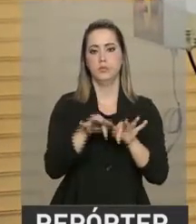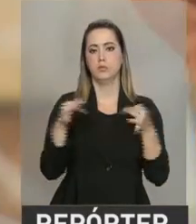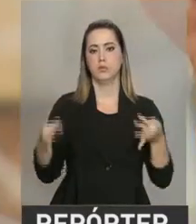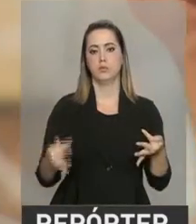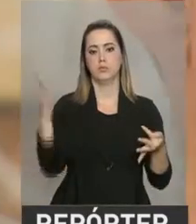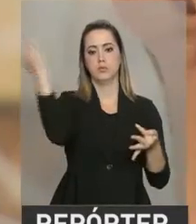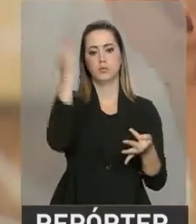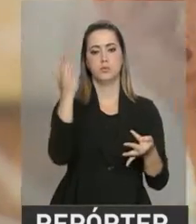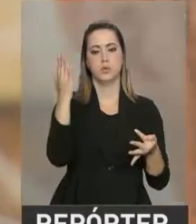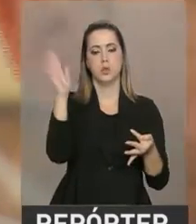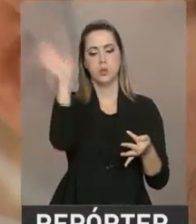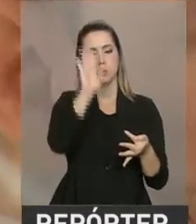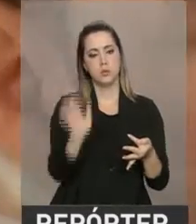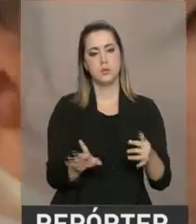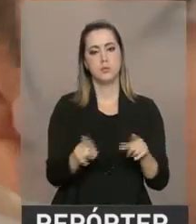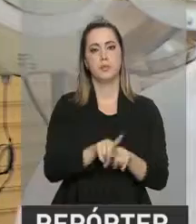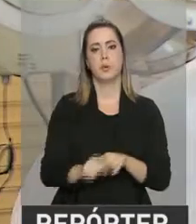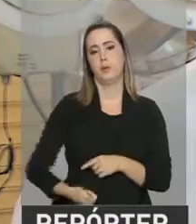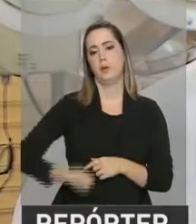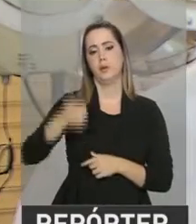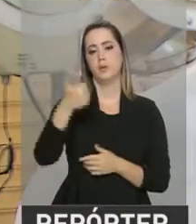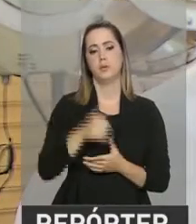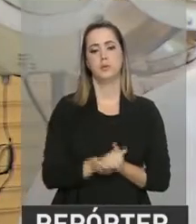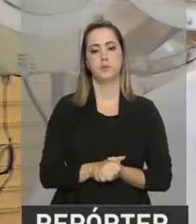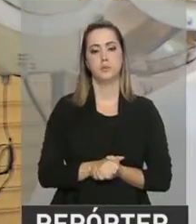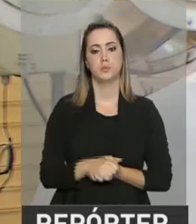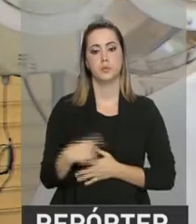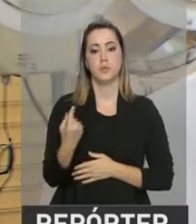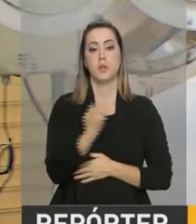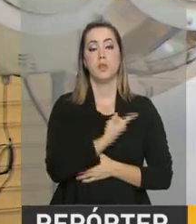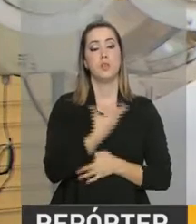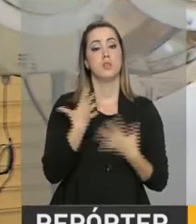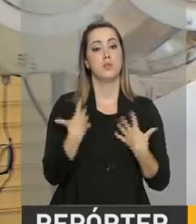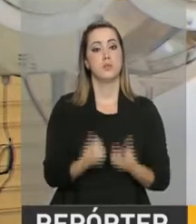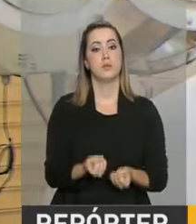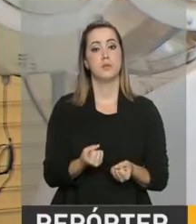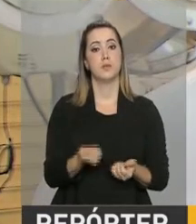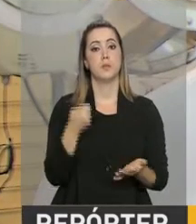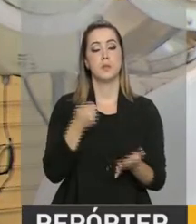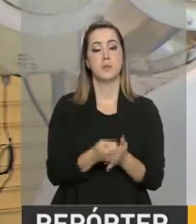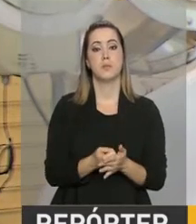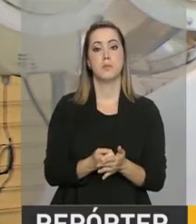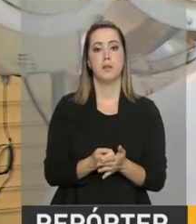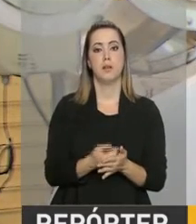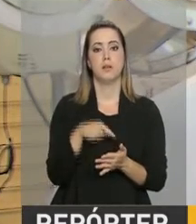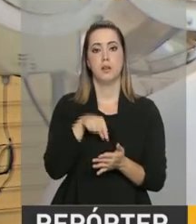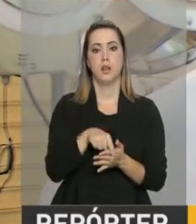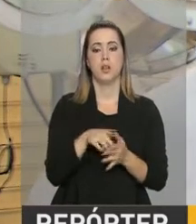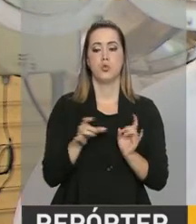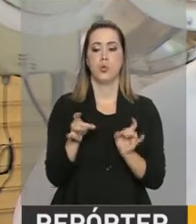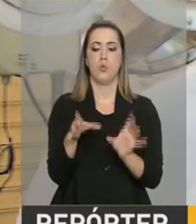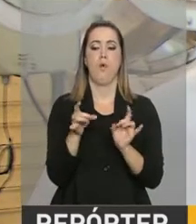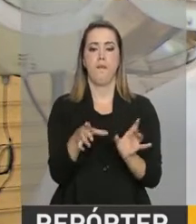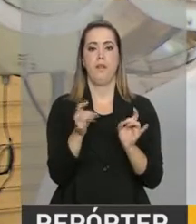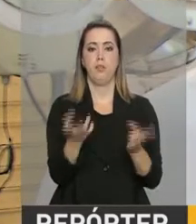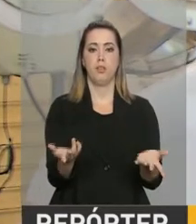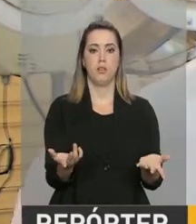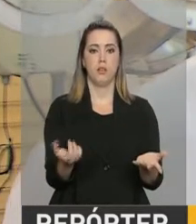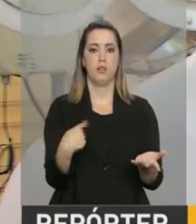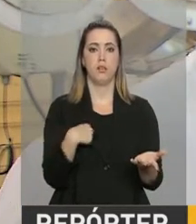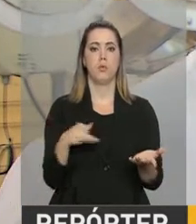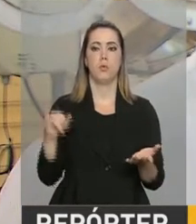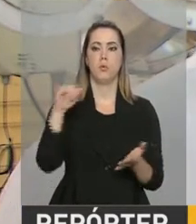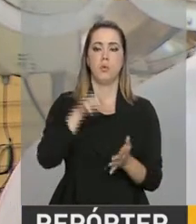traz alívio para o produtor a gente vai parar em cima do que a gente faturar então a tendência é que esse imposto